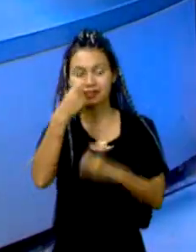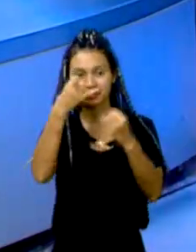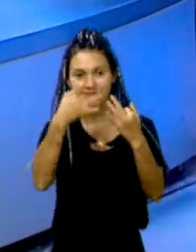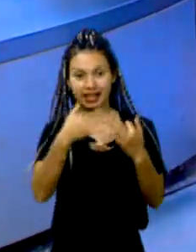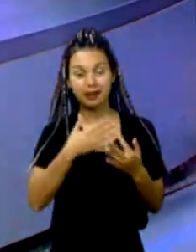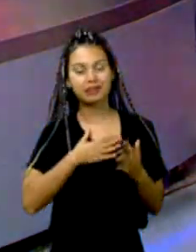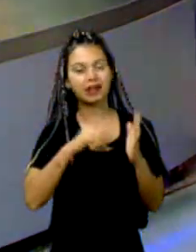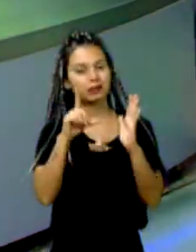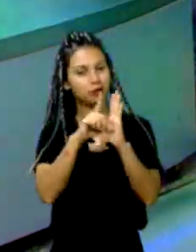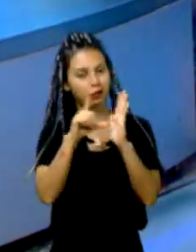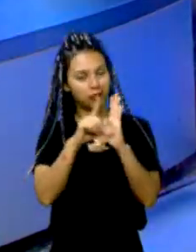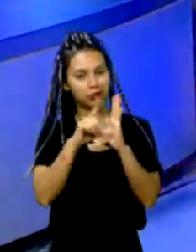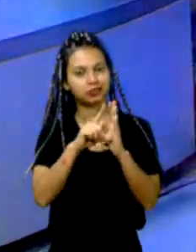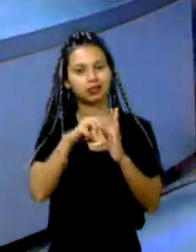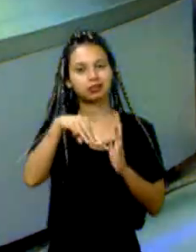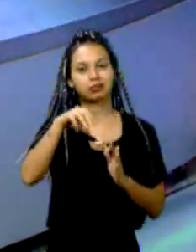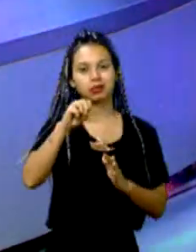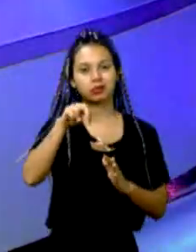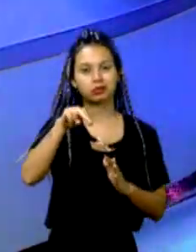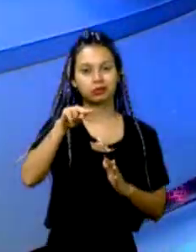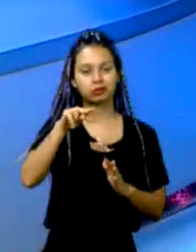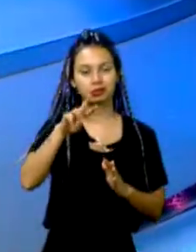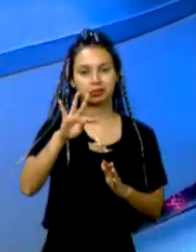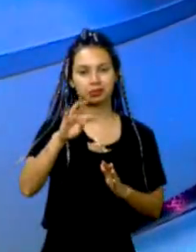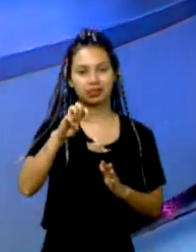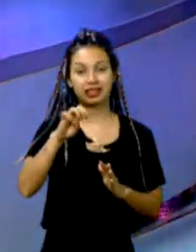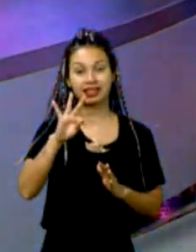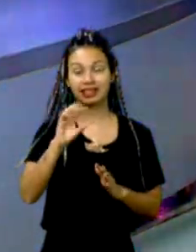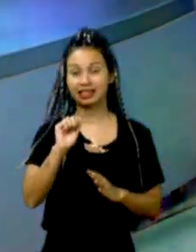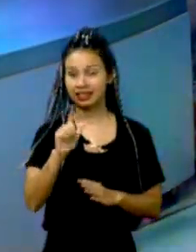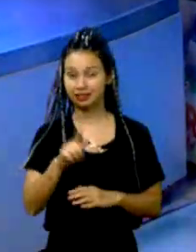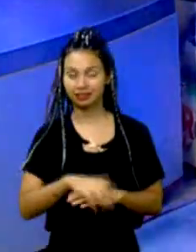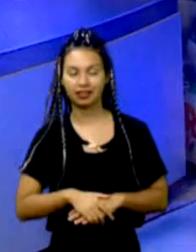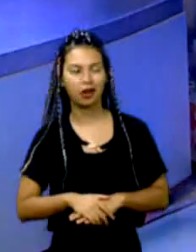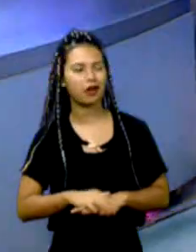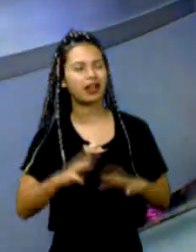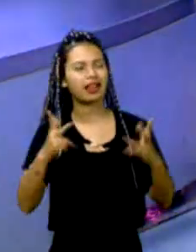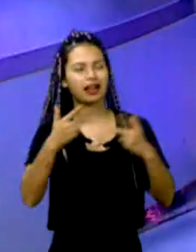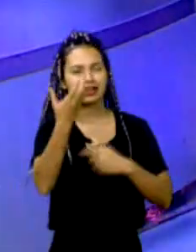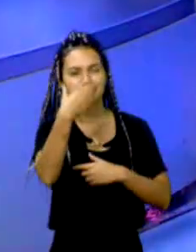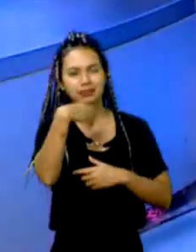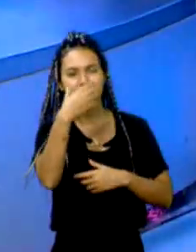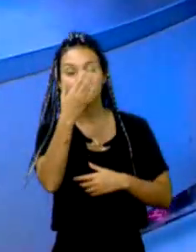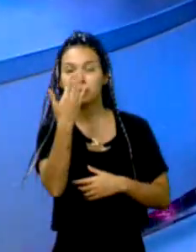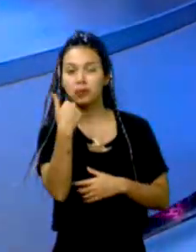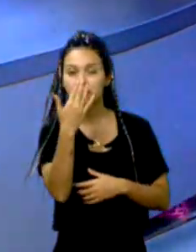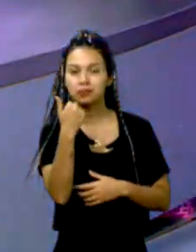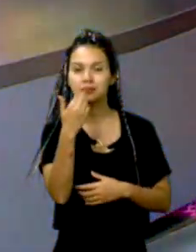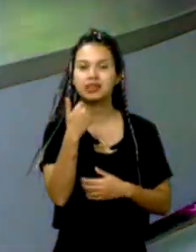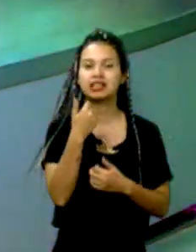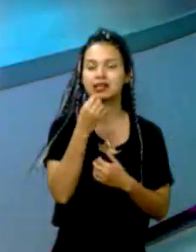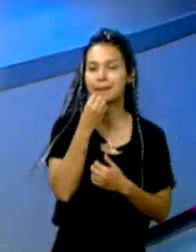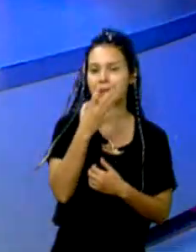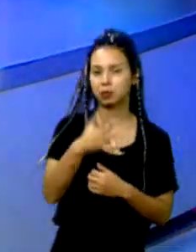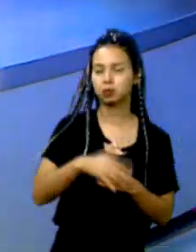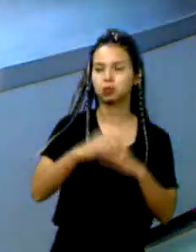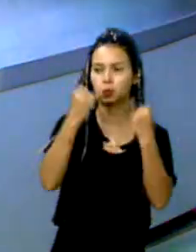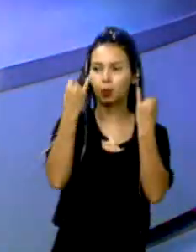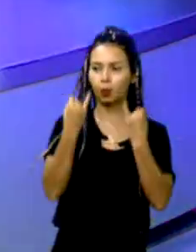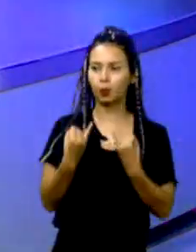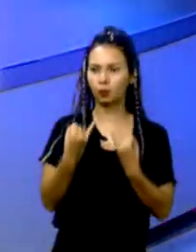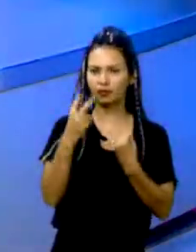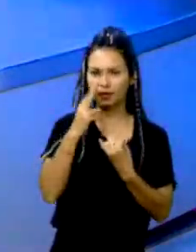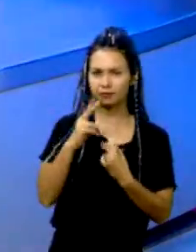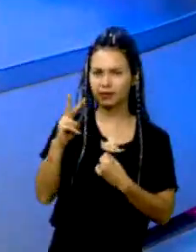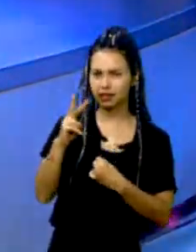Monumental Shopping. Suplementação, vestuário, tudo de alimentação saudável. E esses chás maravilhosos que vocês deram uma olhadinha. Vamos lá, na